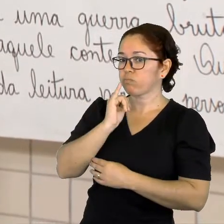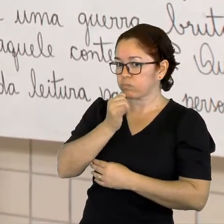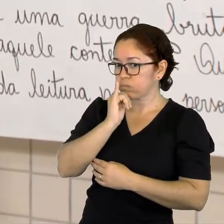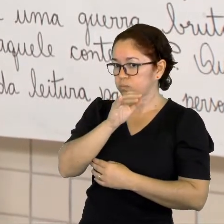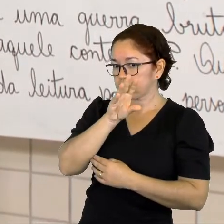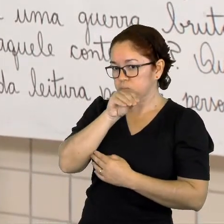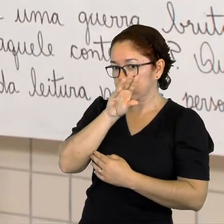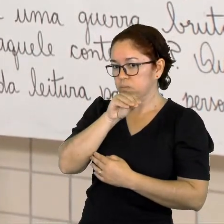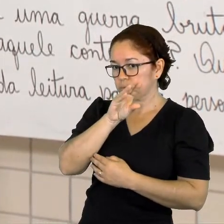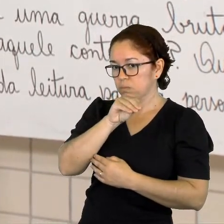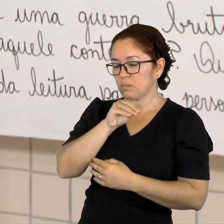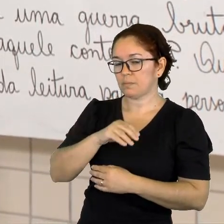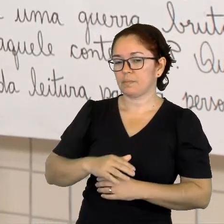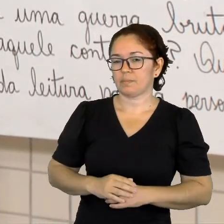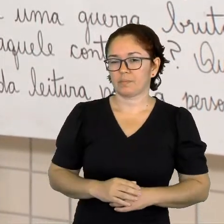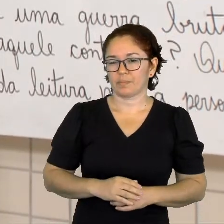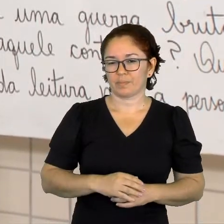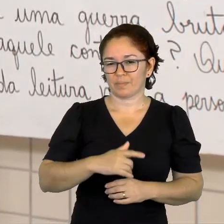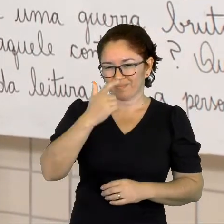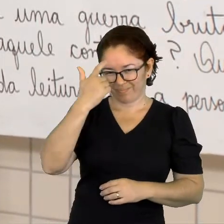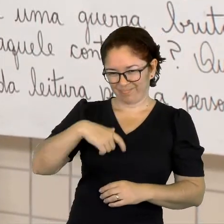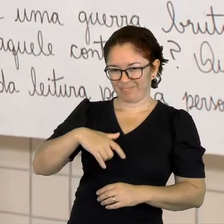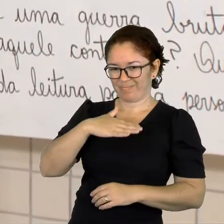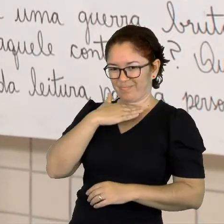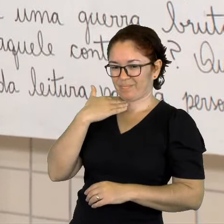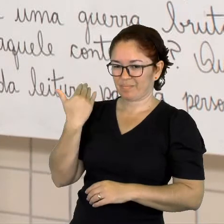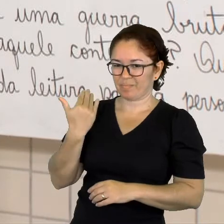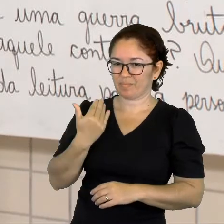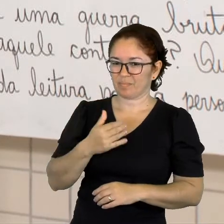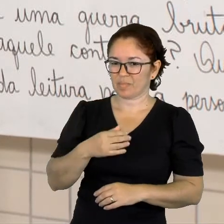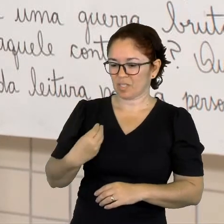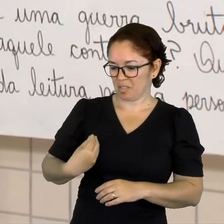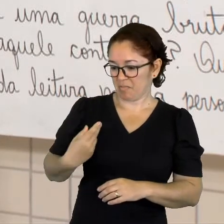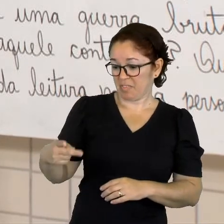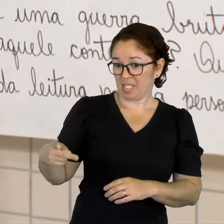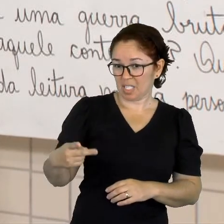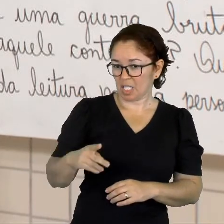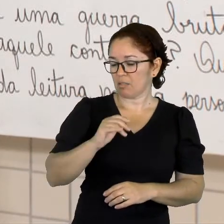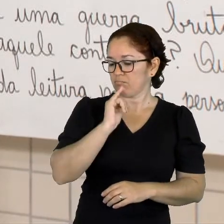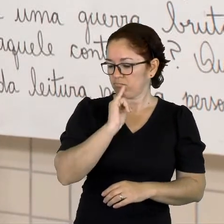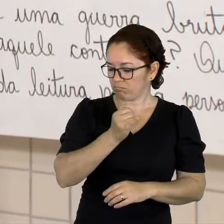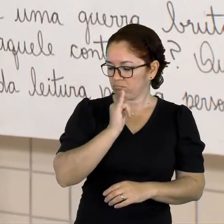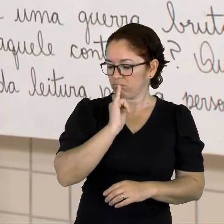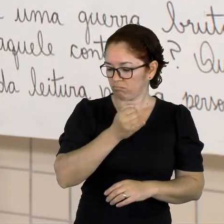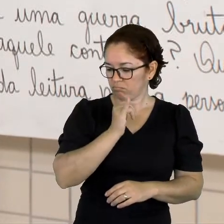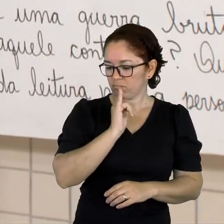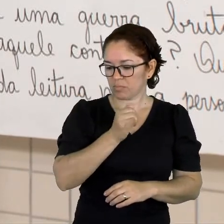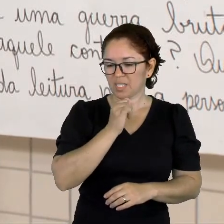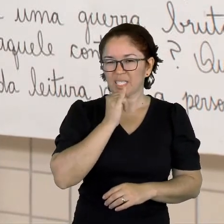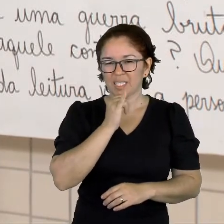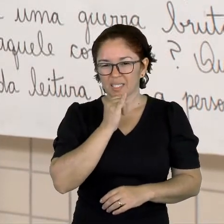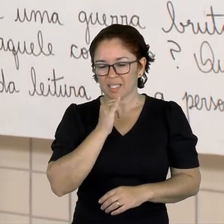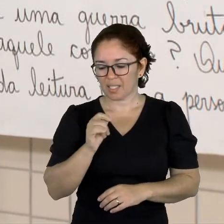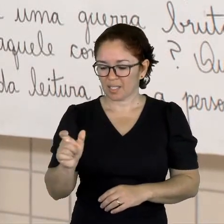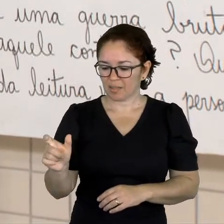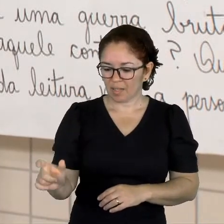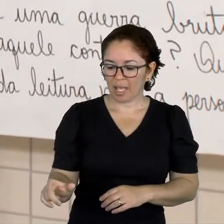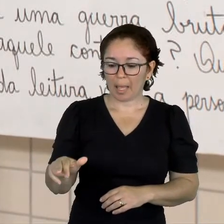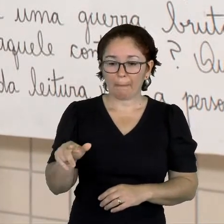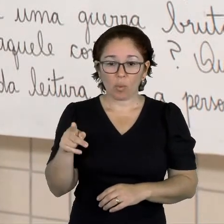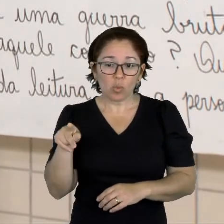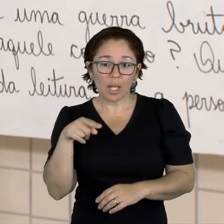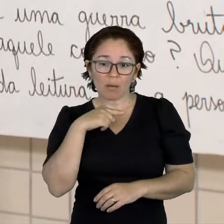A Morte vai narrar, bem no inicinho da história, ela narra que Lisa perdeu o seu irmão,